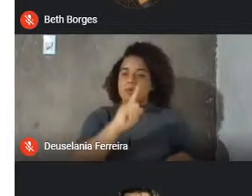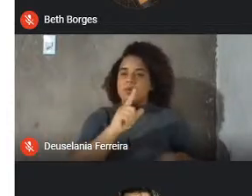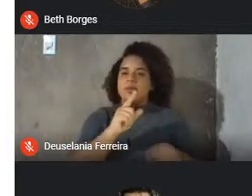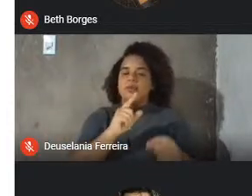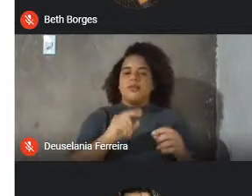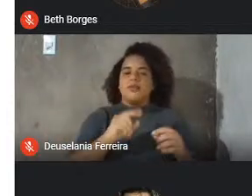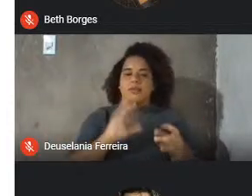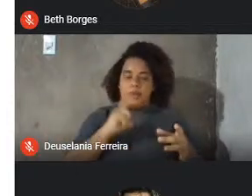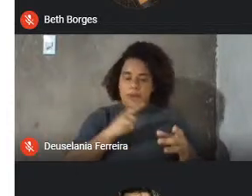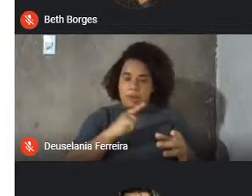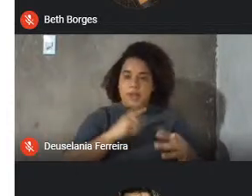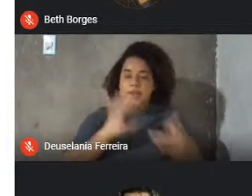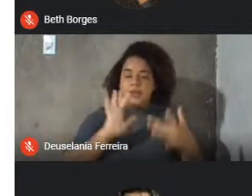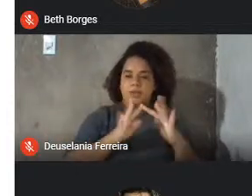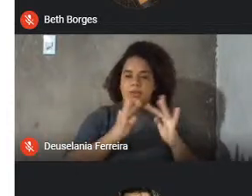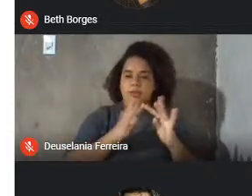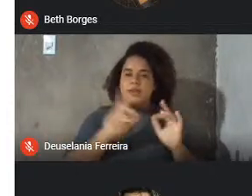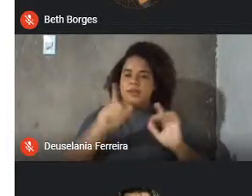Rafael.